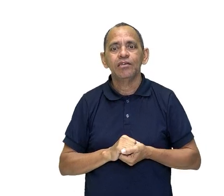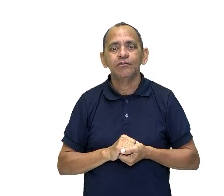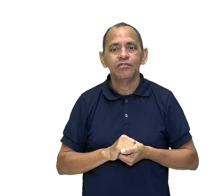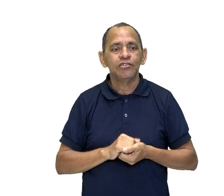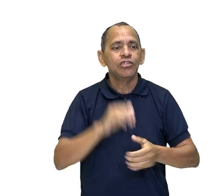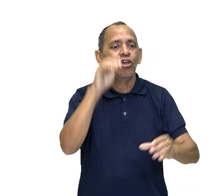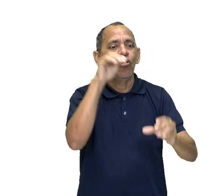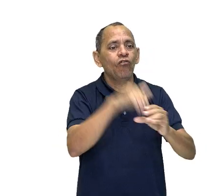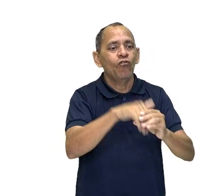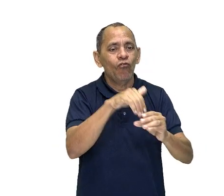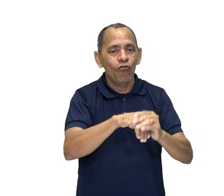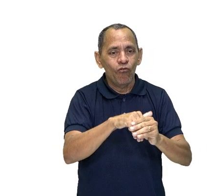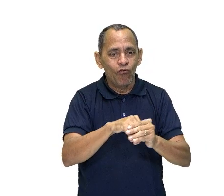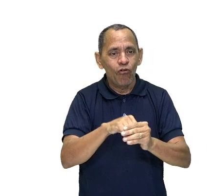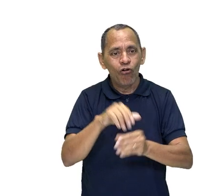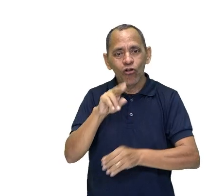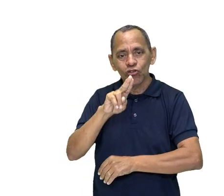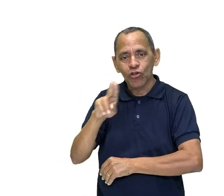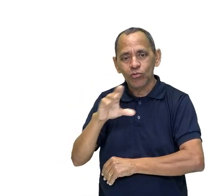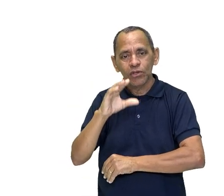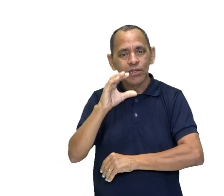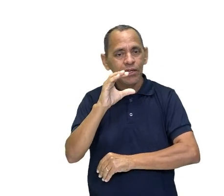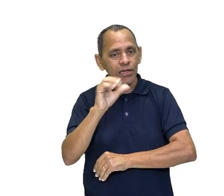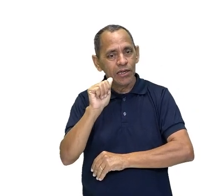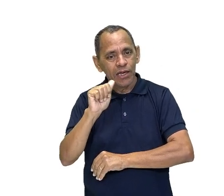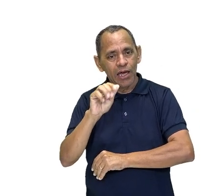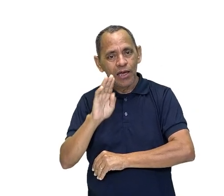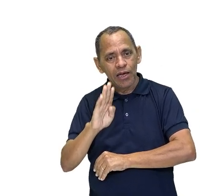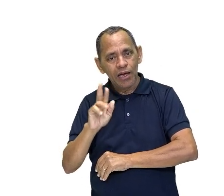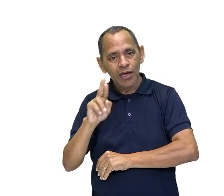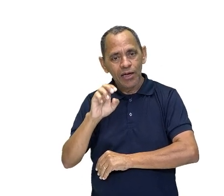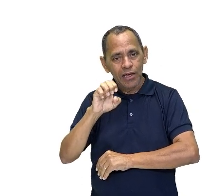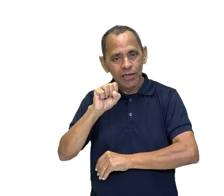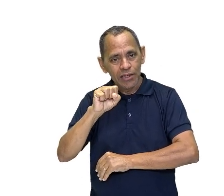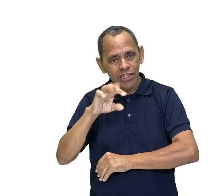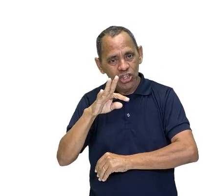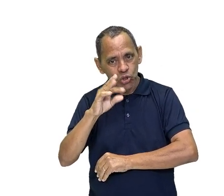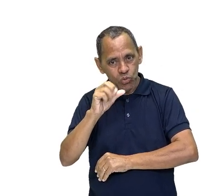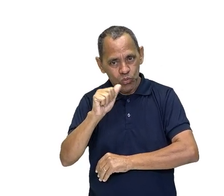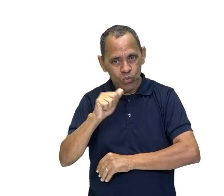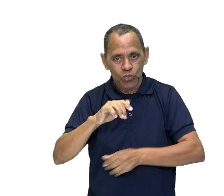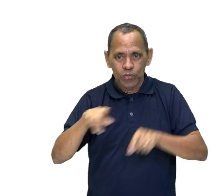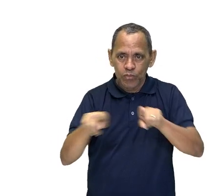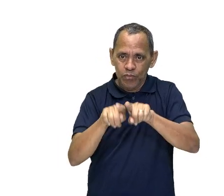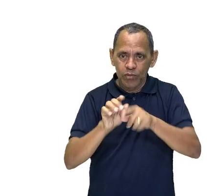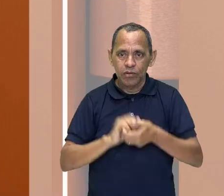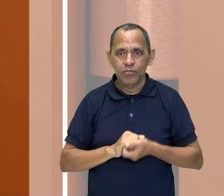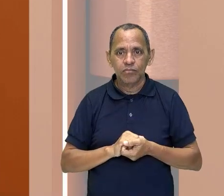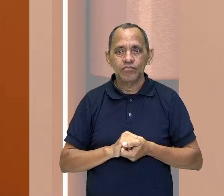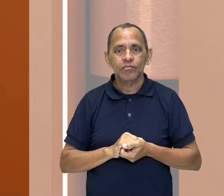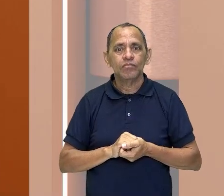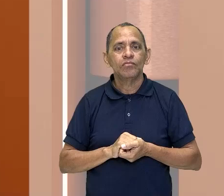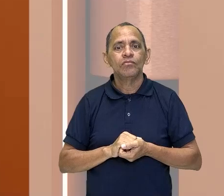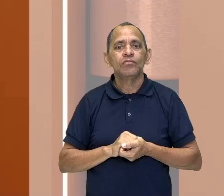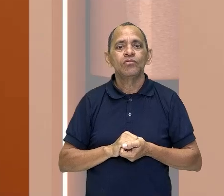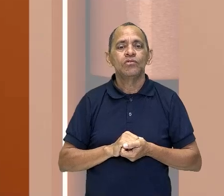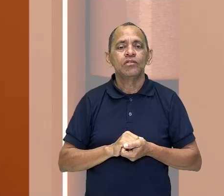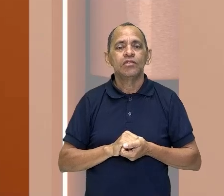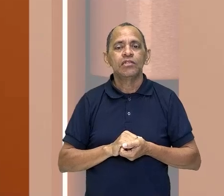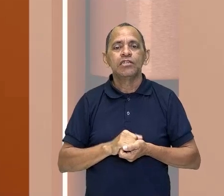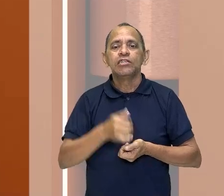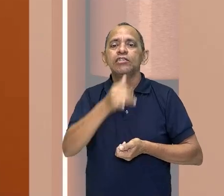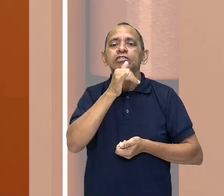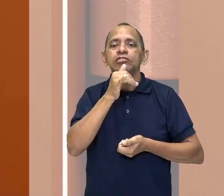de cabresto. O que é um cabresto, professor? Basicamente, a grosso modo, é o arreio, em que